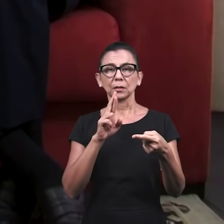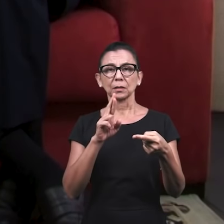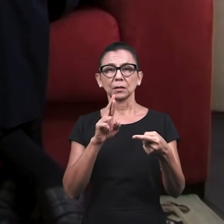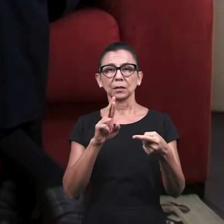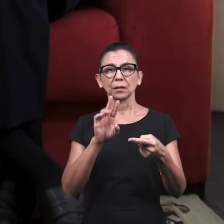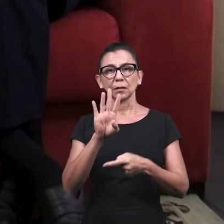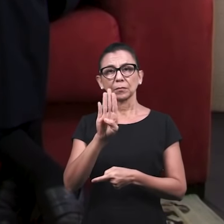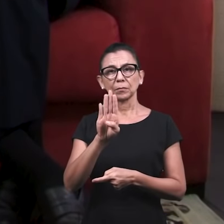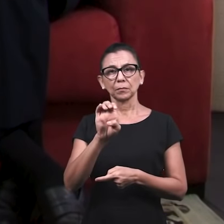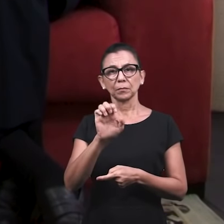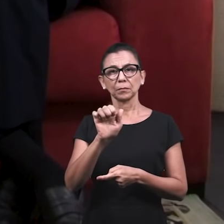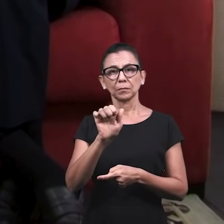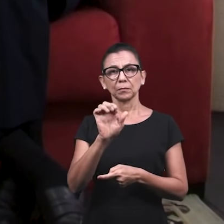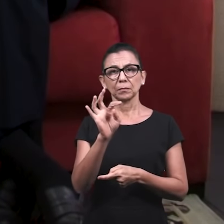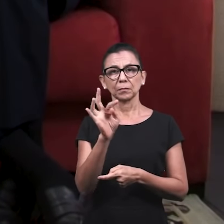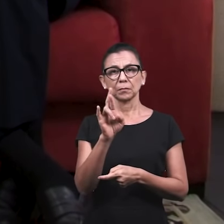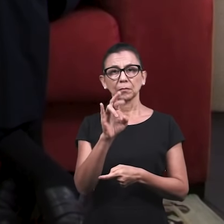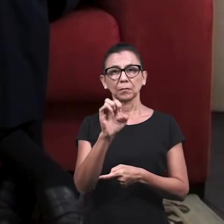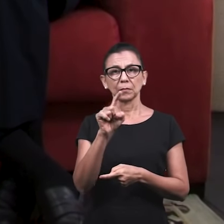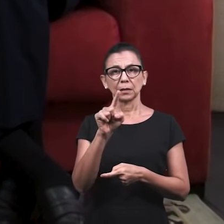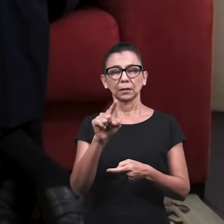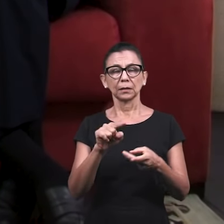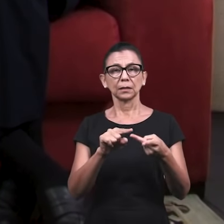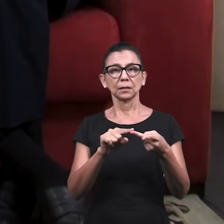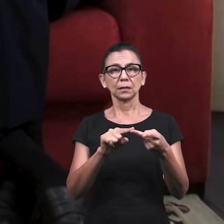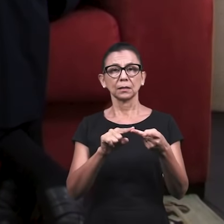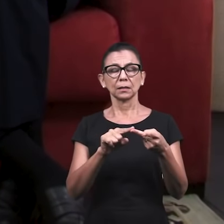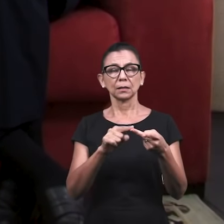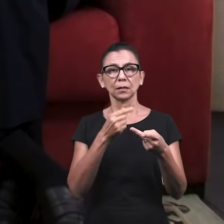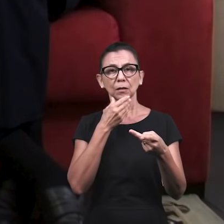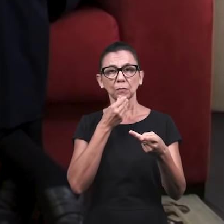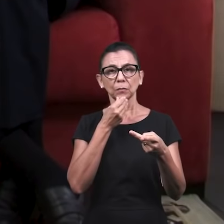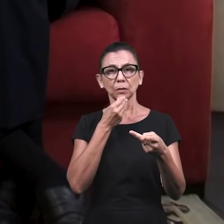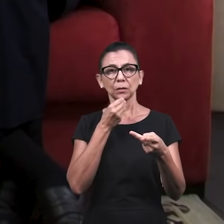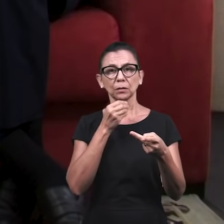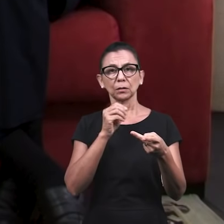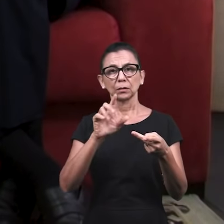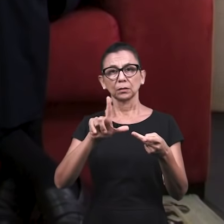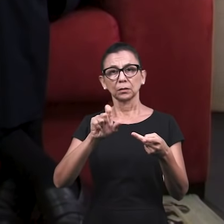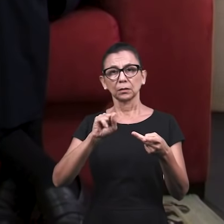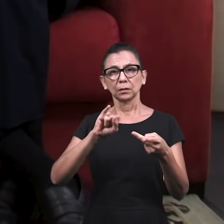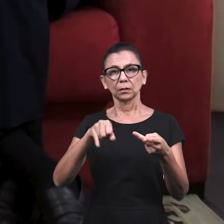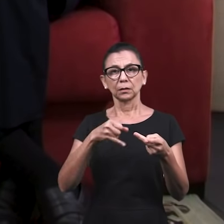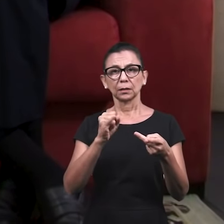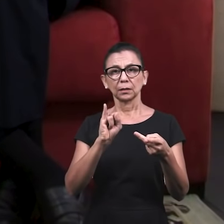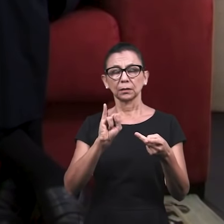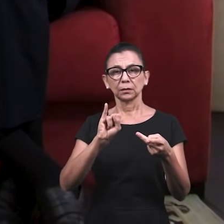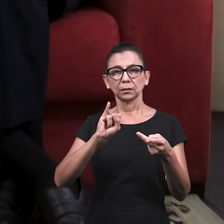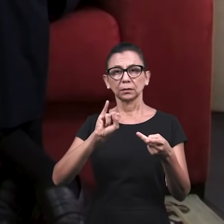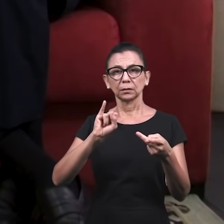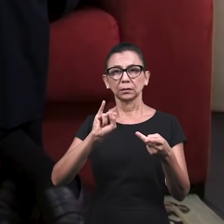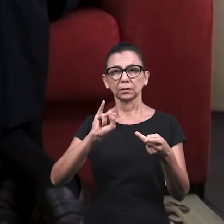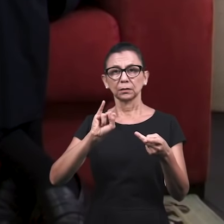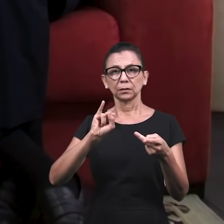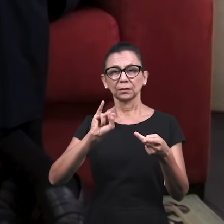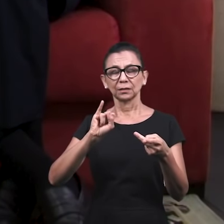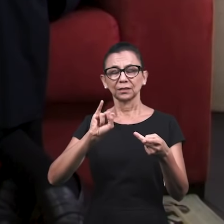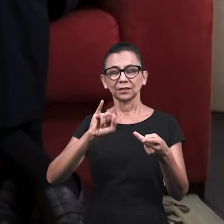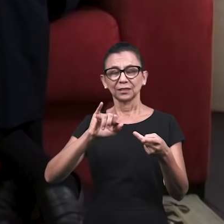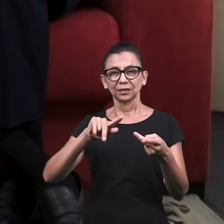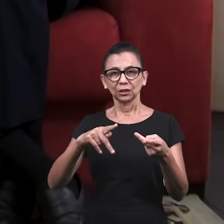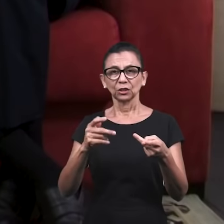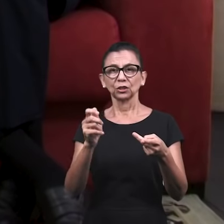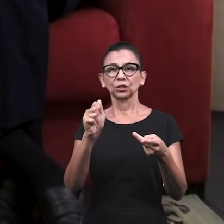jovem Beatriz Santos, de Brasília, e o jovem Murilo Miranda, de Lajinha, Minas Gerais. Vamos assistir